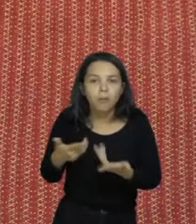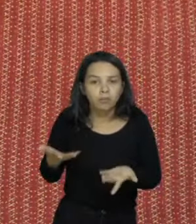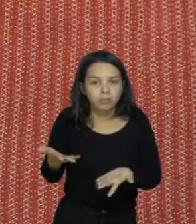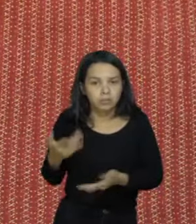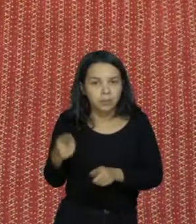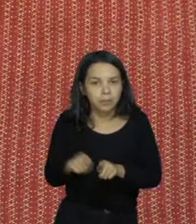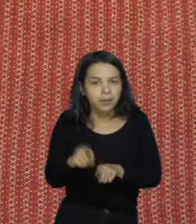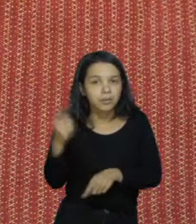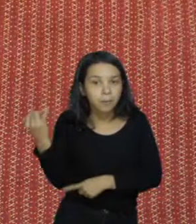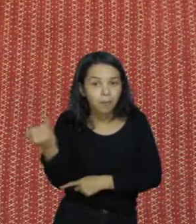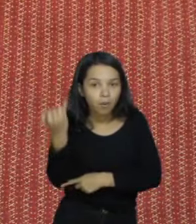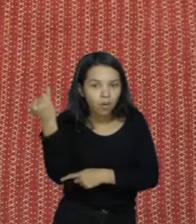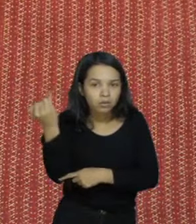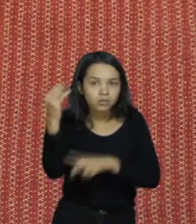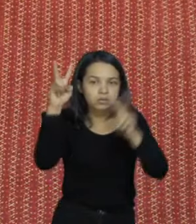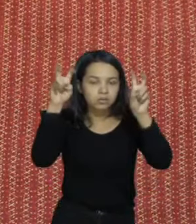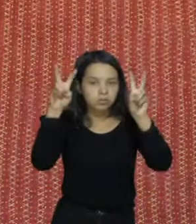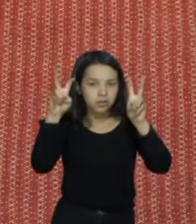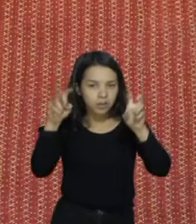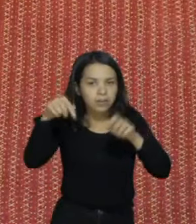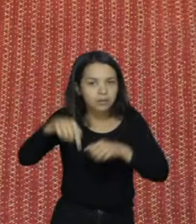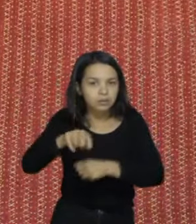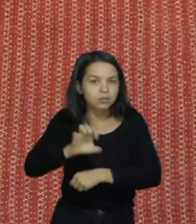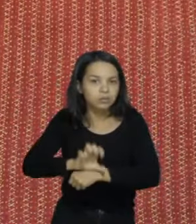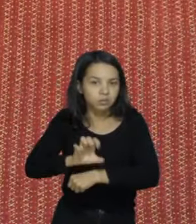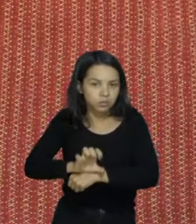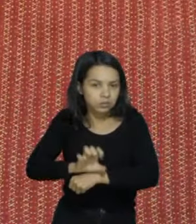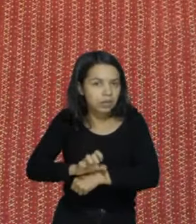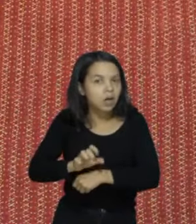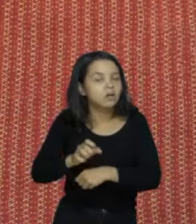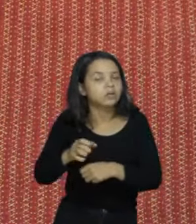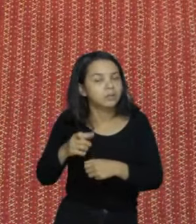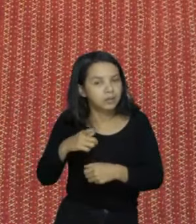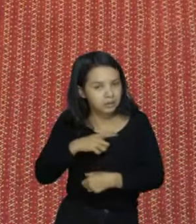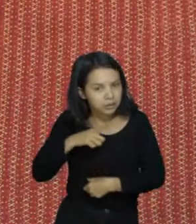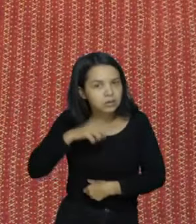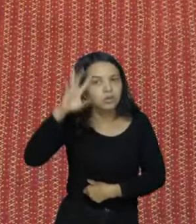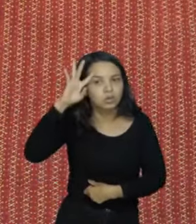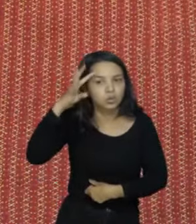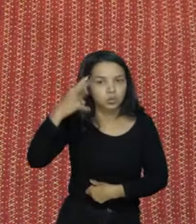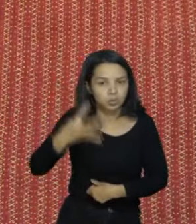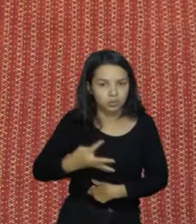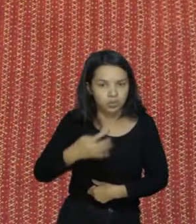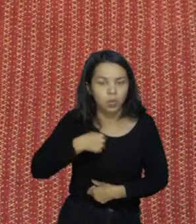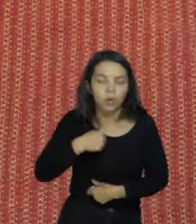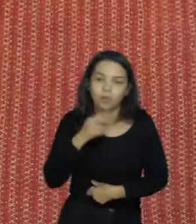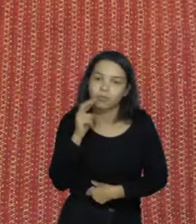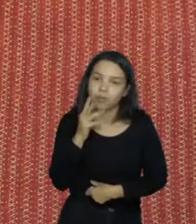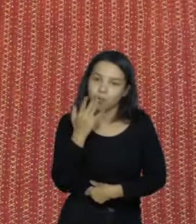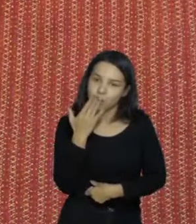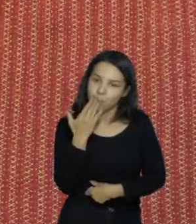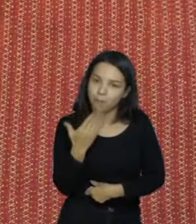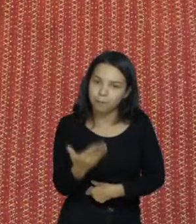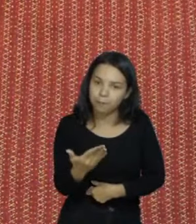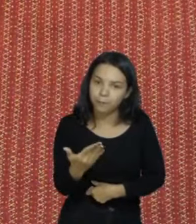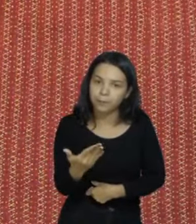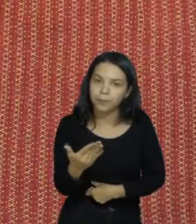do Estado de Santa Catarina mas isso tudo tem jeito você viu que estou fazendo um apelo aqui a